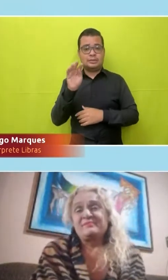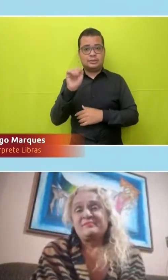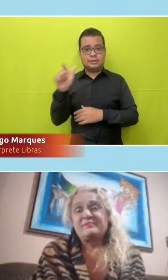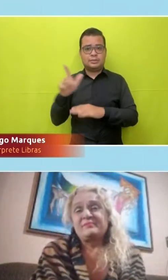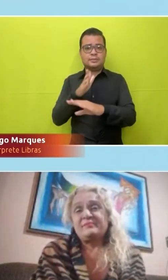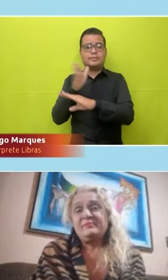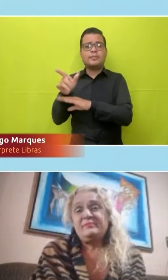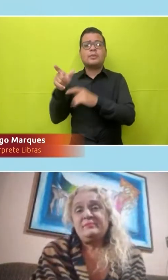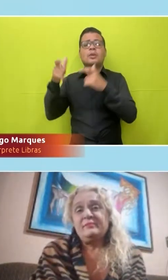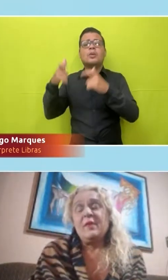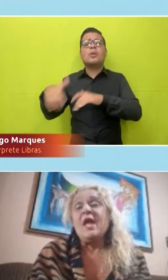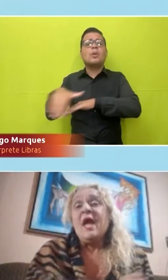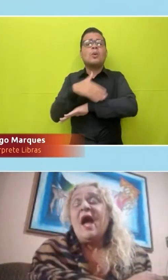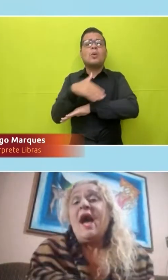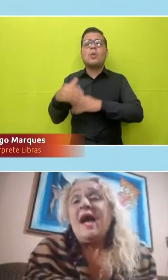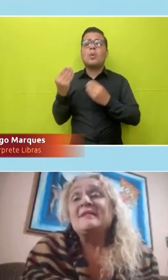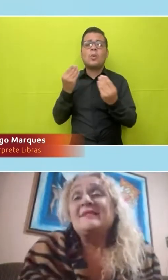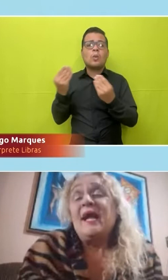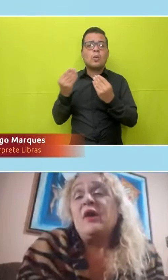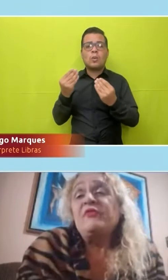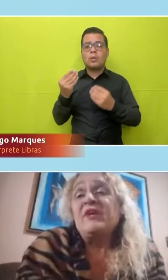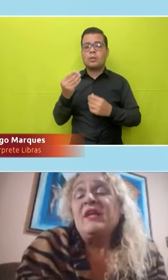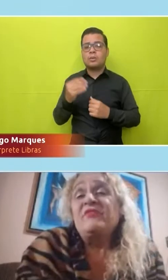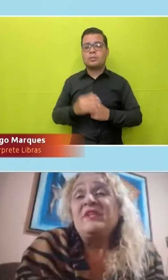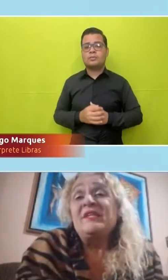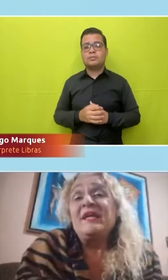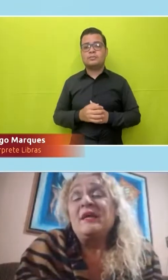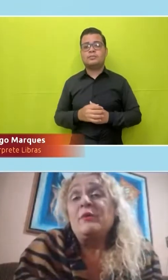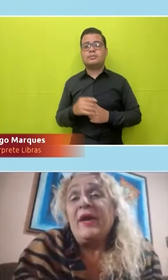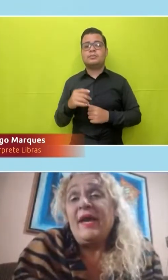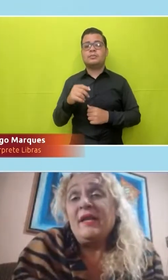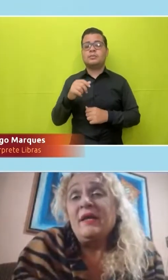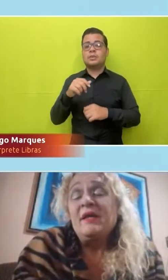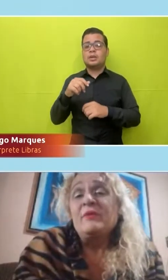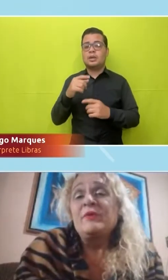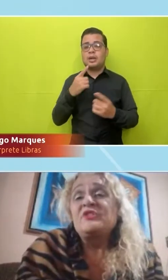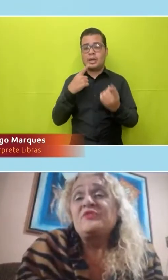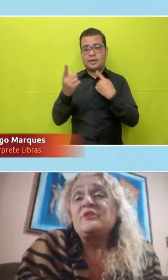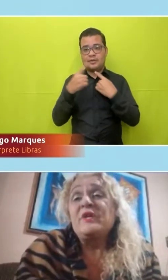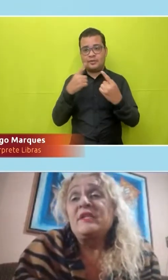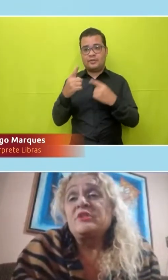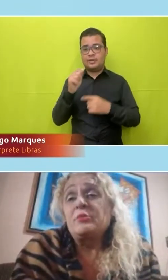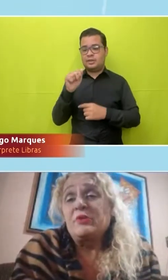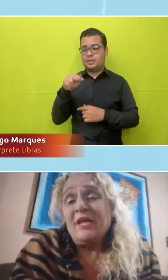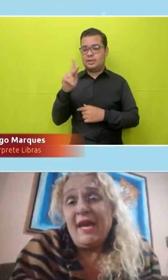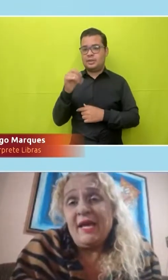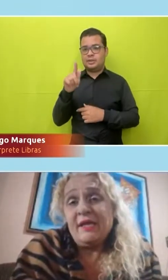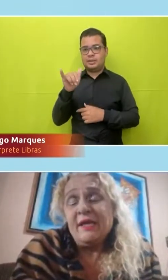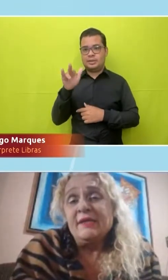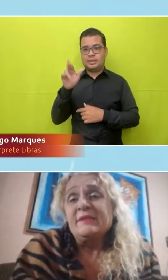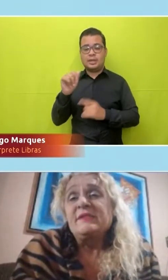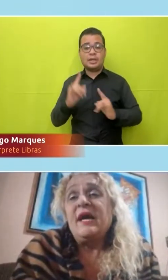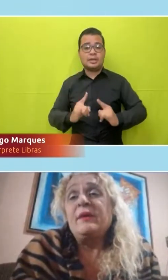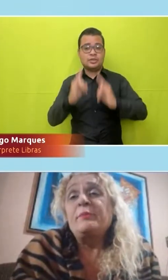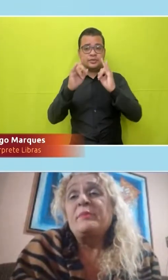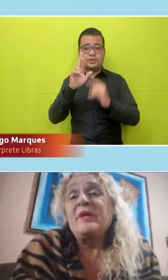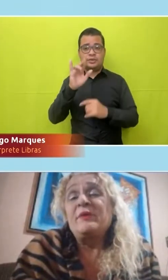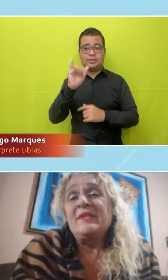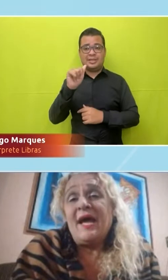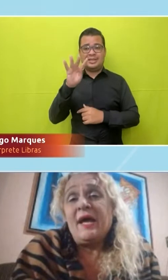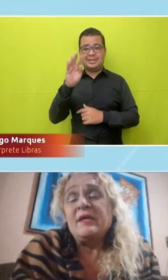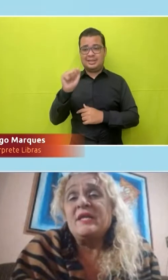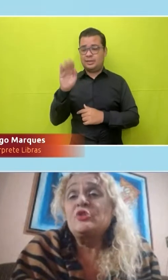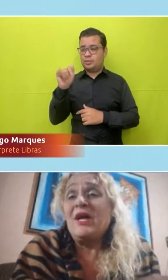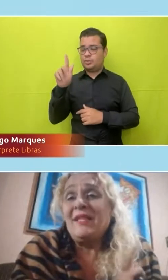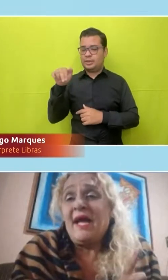onde é que é o endereço. Quem quiser conhecer a A Astral. Astral fica na Avenida Anhanguera, no edifício Rita de Albuquerque, tá? No primeiro